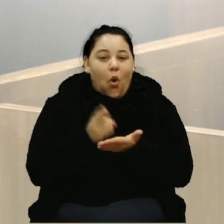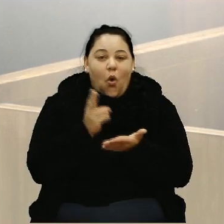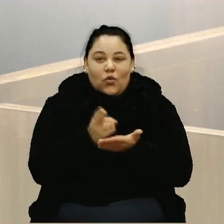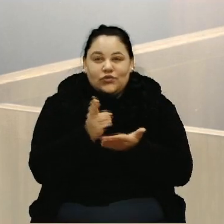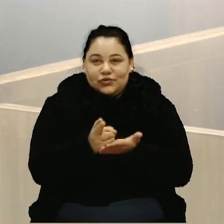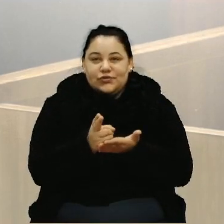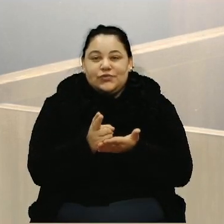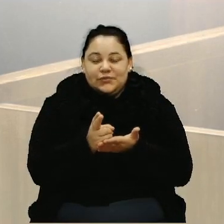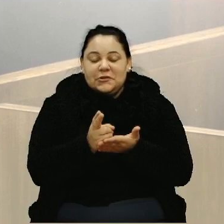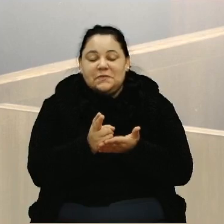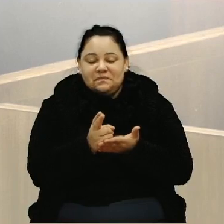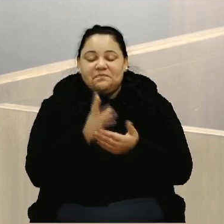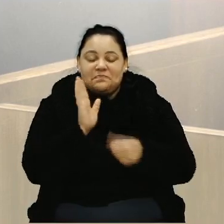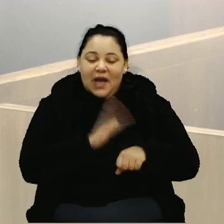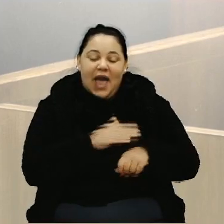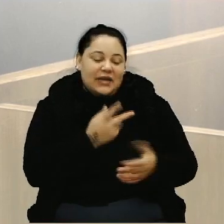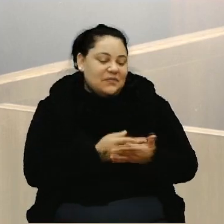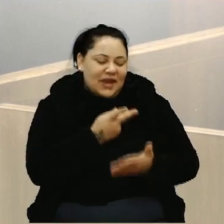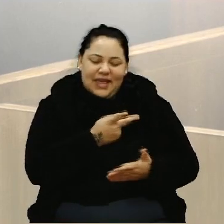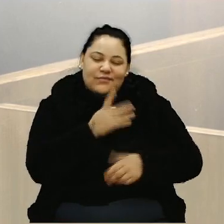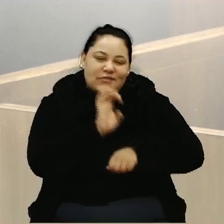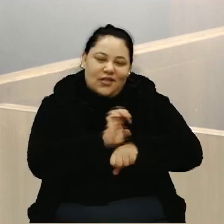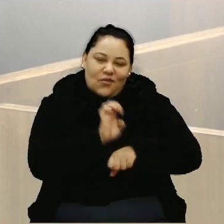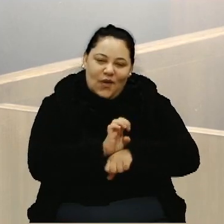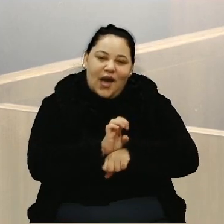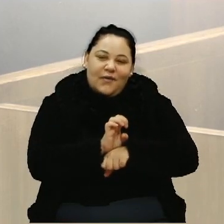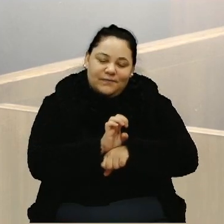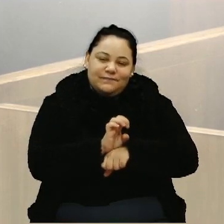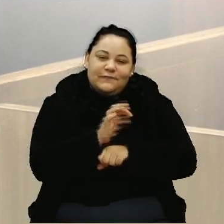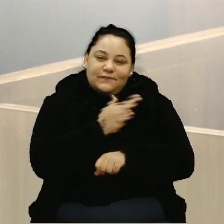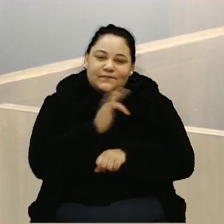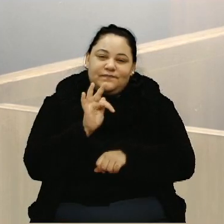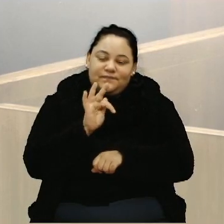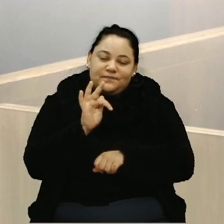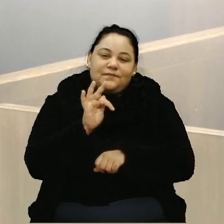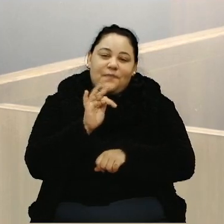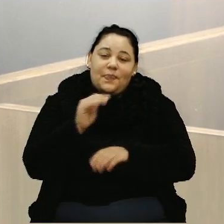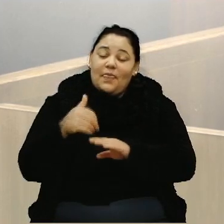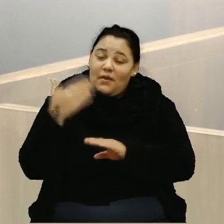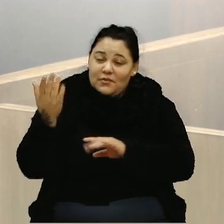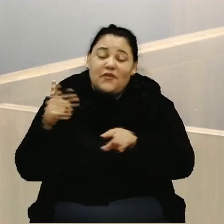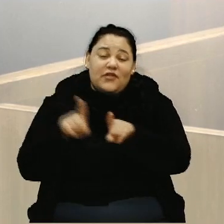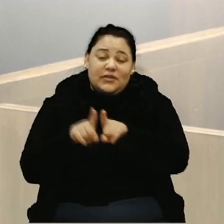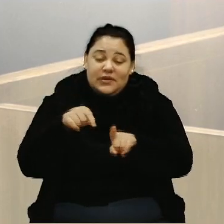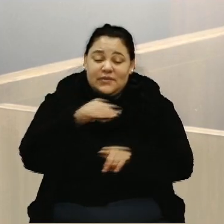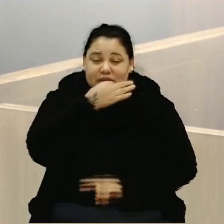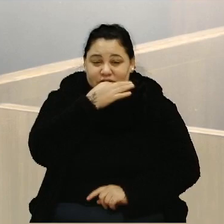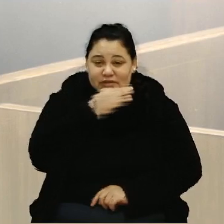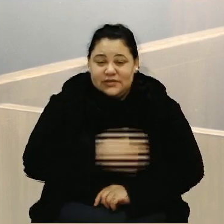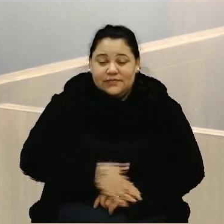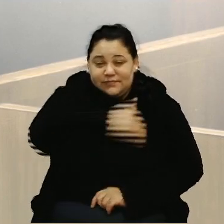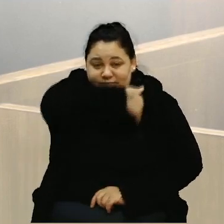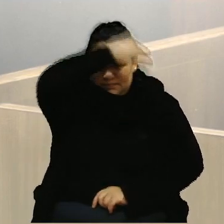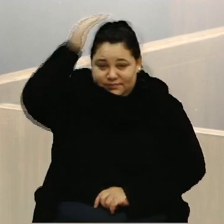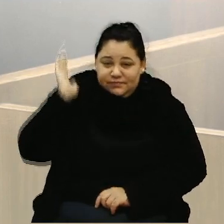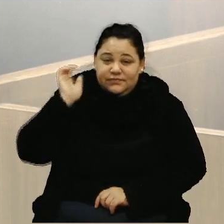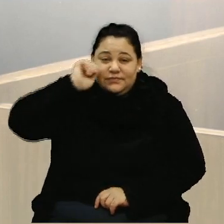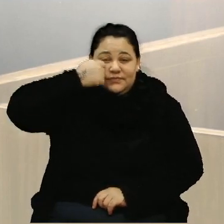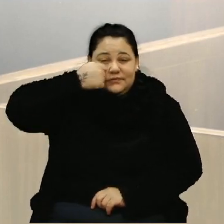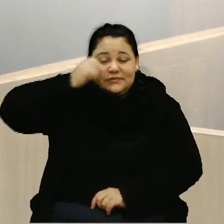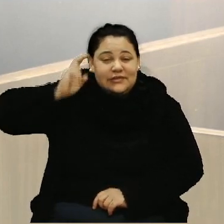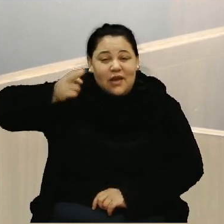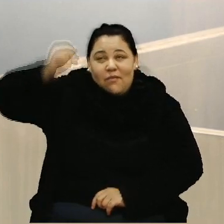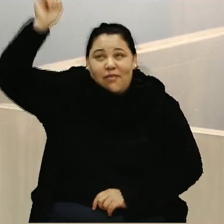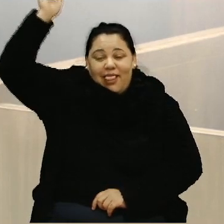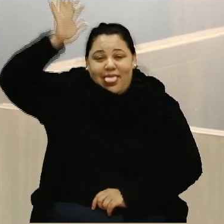mais reconhecimentos estaduais, nacionais e internacionais aqui para a nossa cidade de Caxias do Sul. E que Nossa Senhora Aparecida sempre ilumine